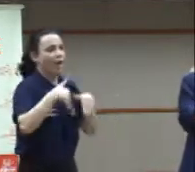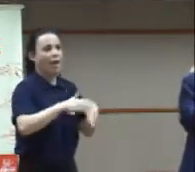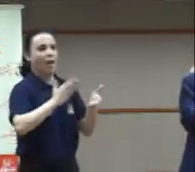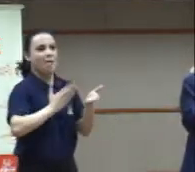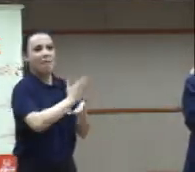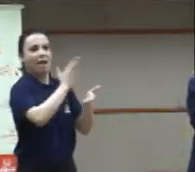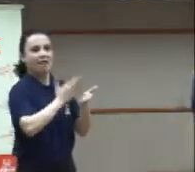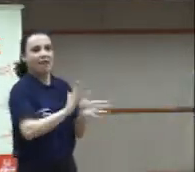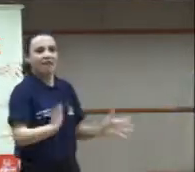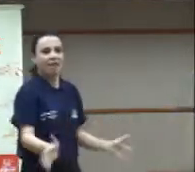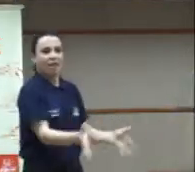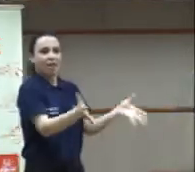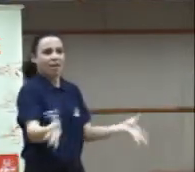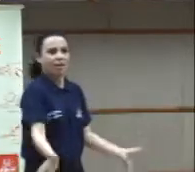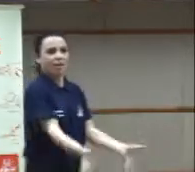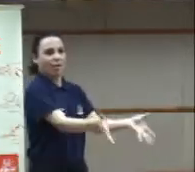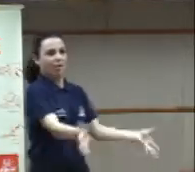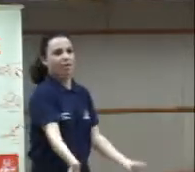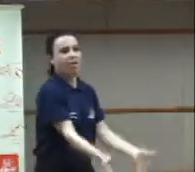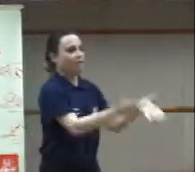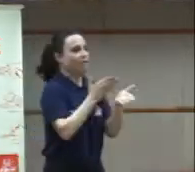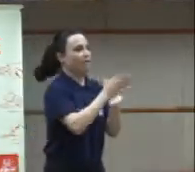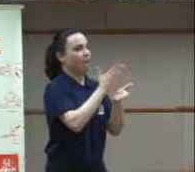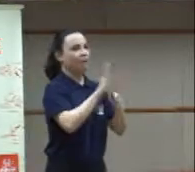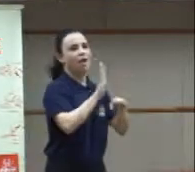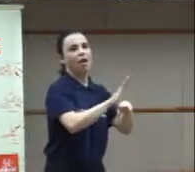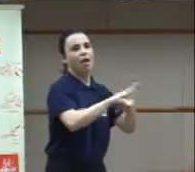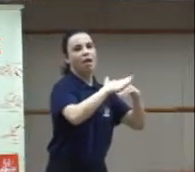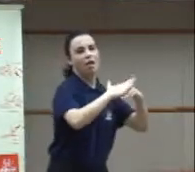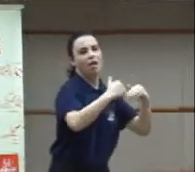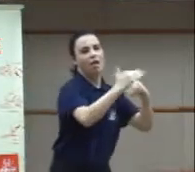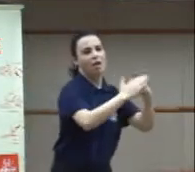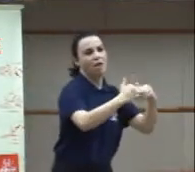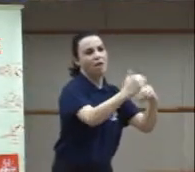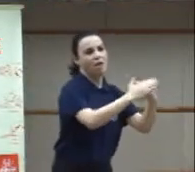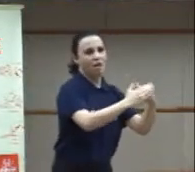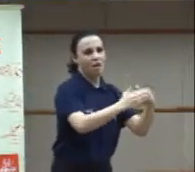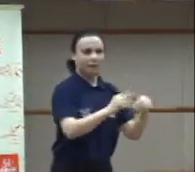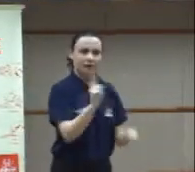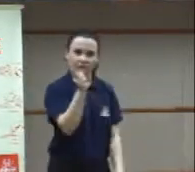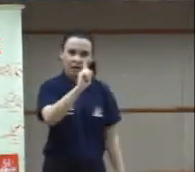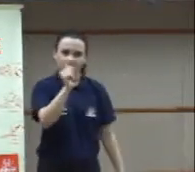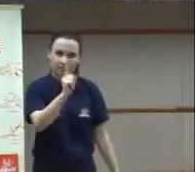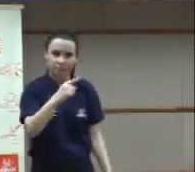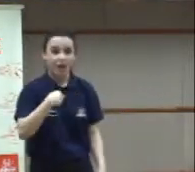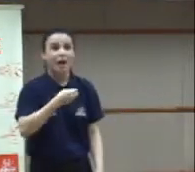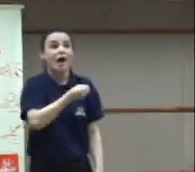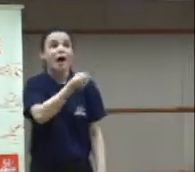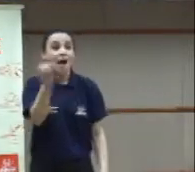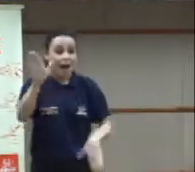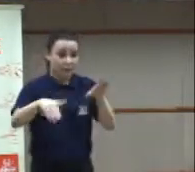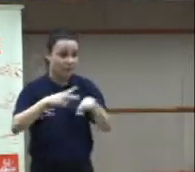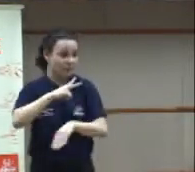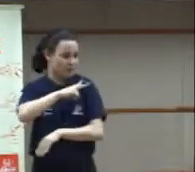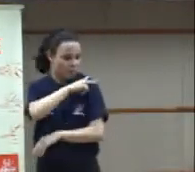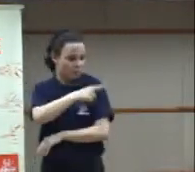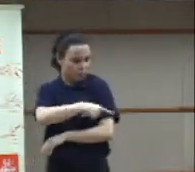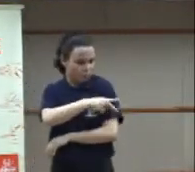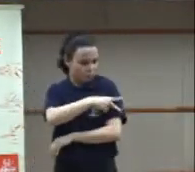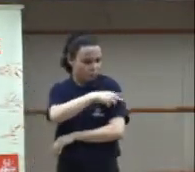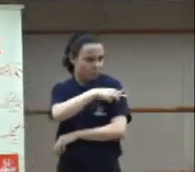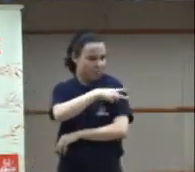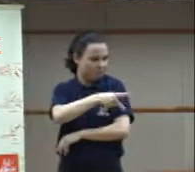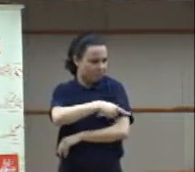isso acontece muito no ensino médio, né? Os professores vão empurrando o aluno porque é